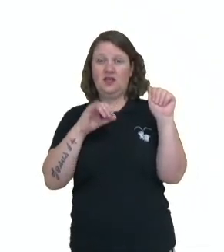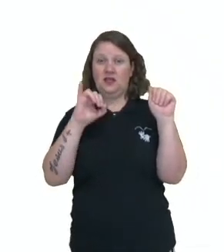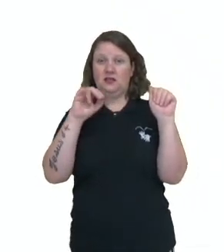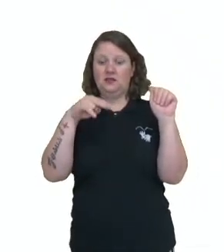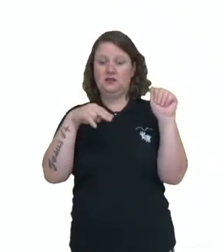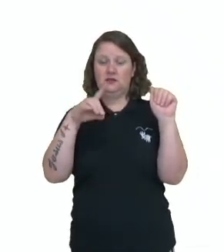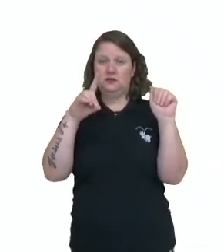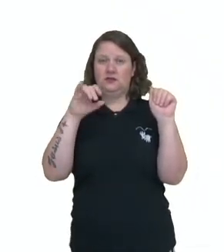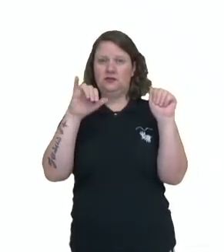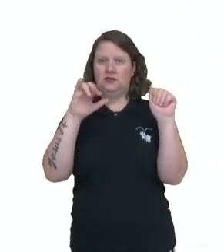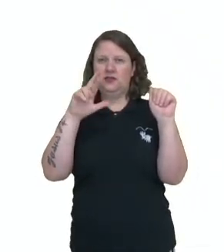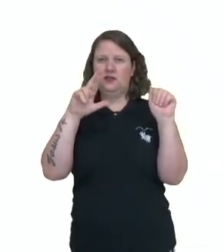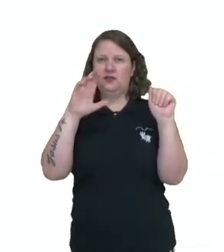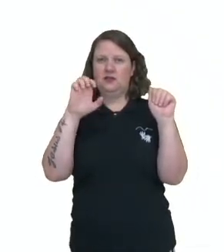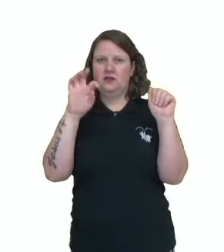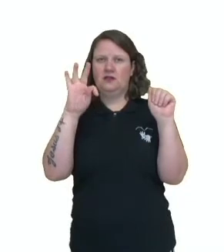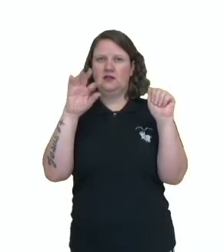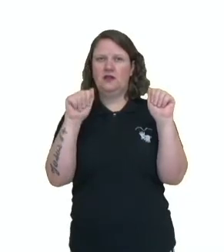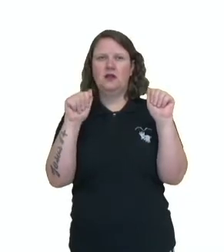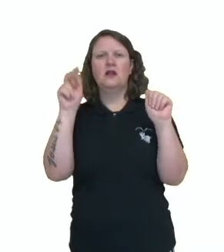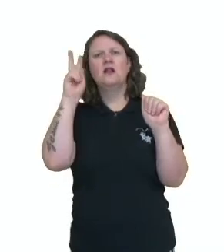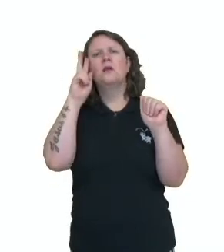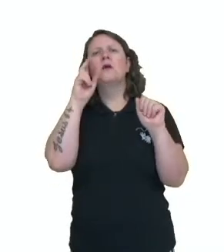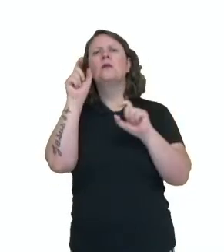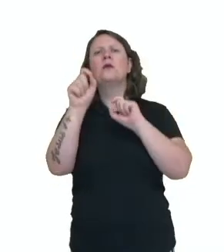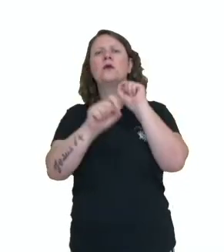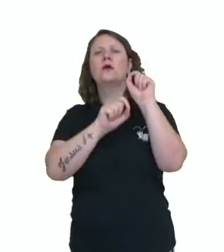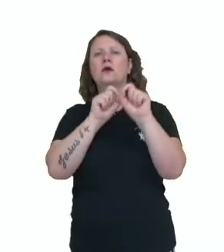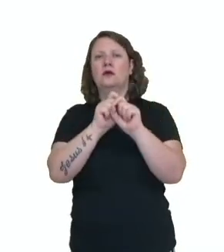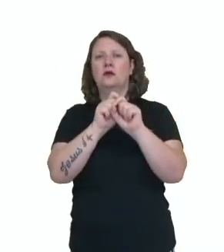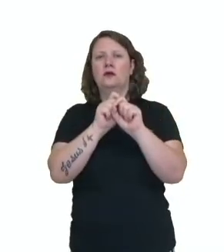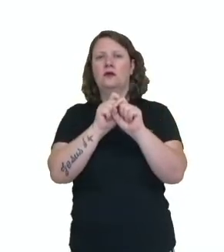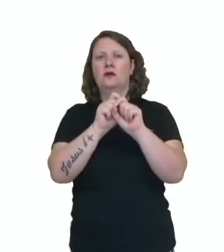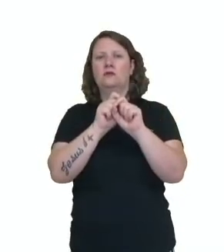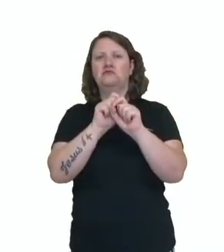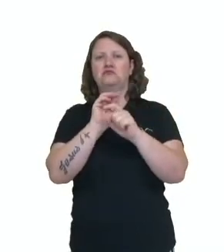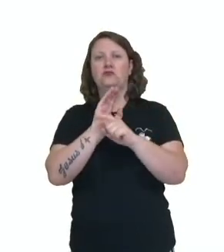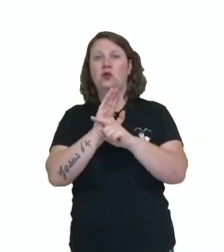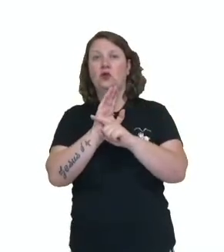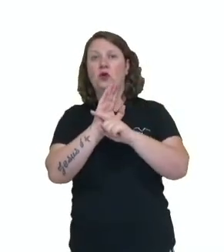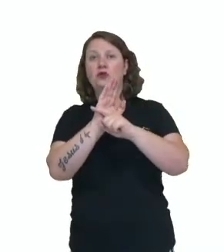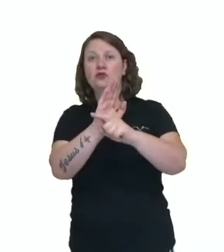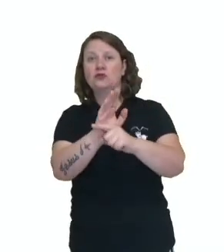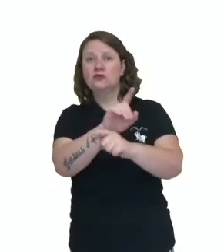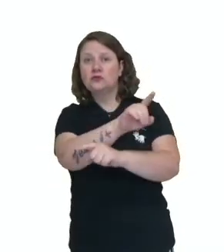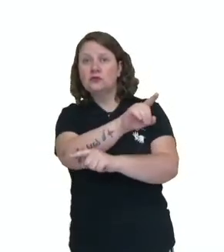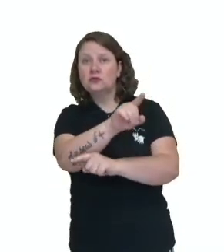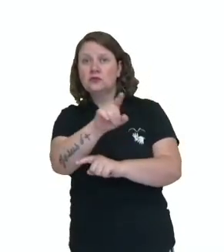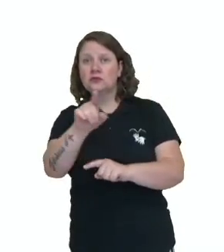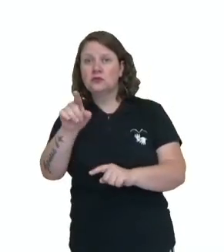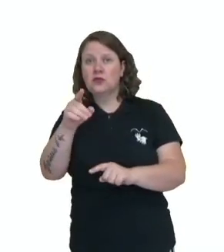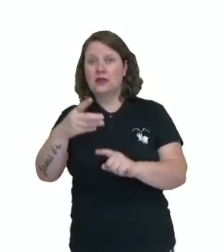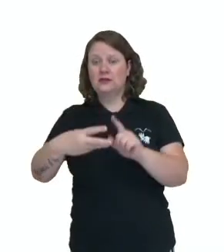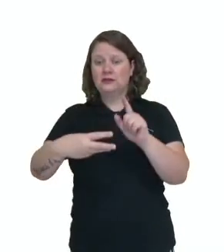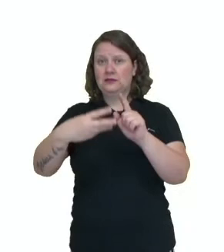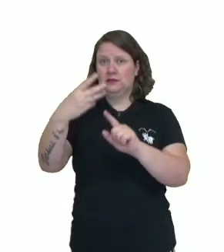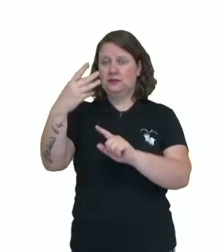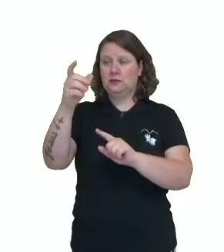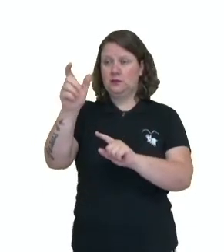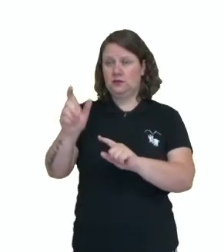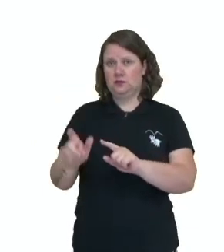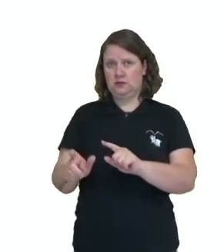indireta. Lembrando, por quê que ela é objetiva indireta? Não contribua. Você, aqui é uma terceira pessoa, um sujeito